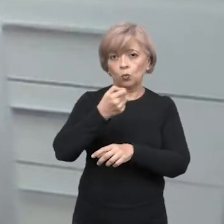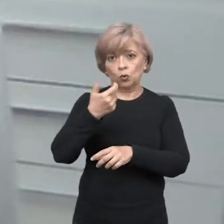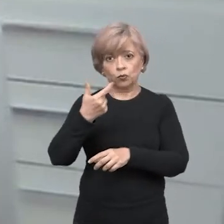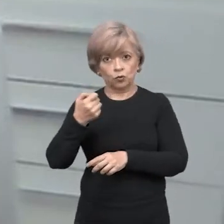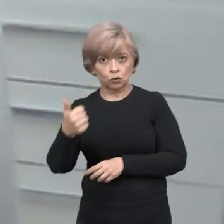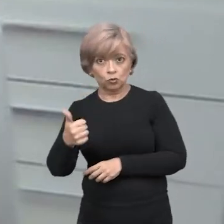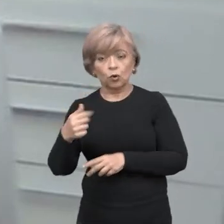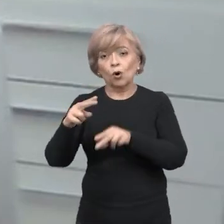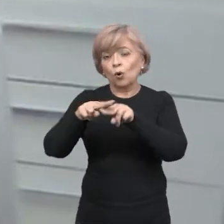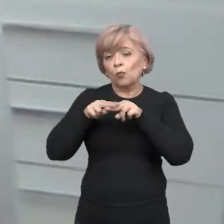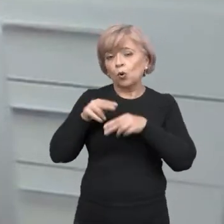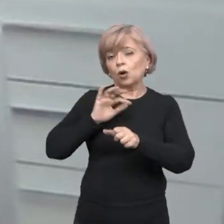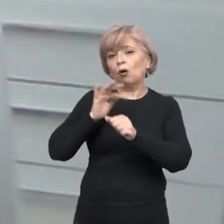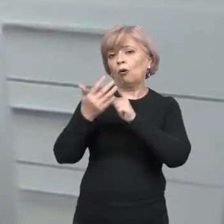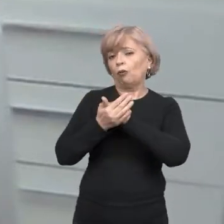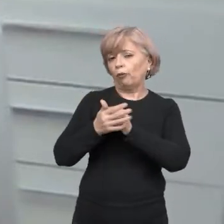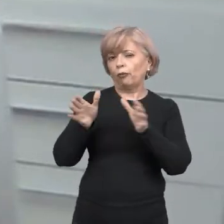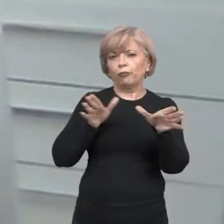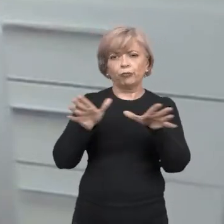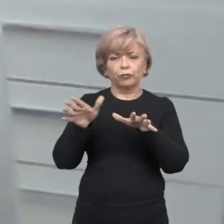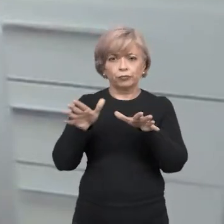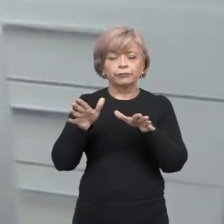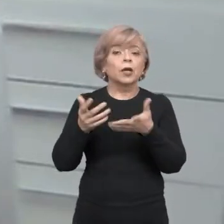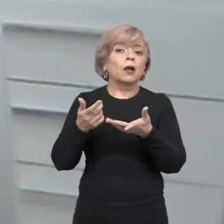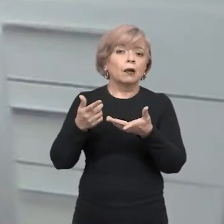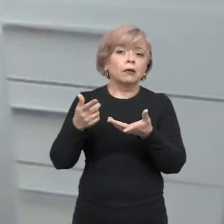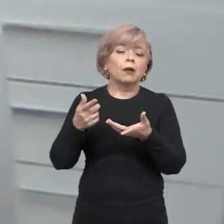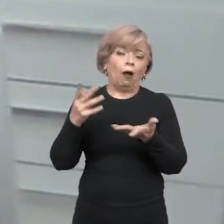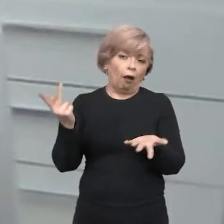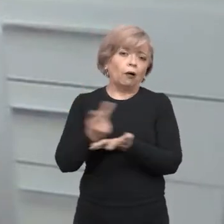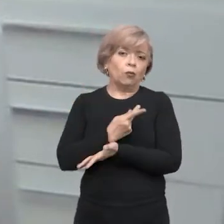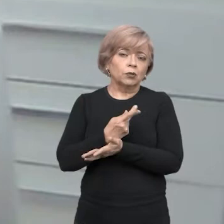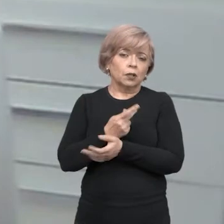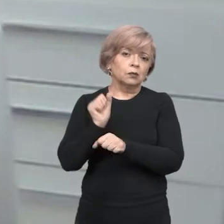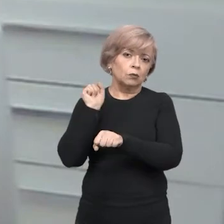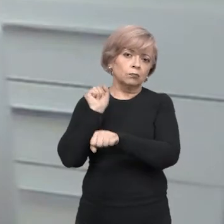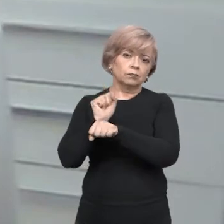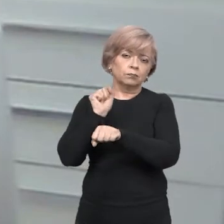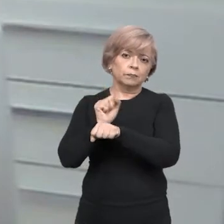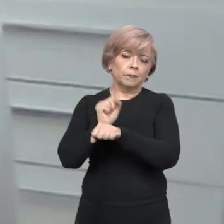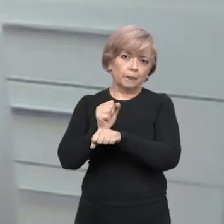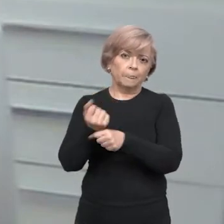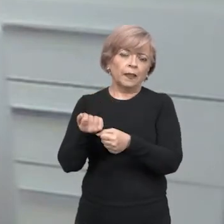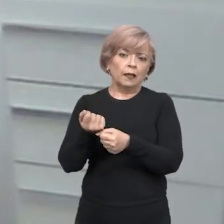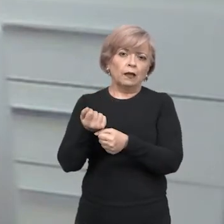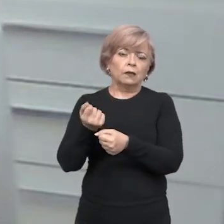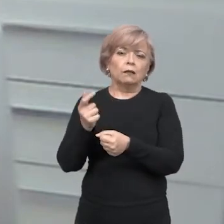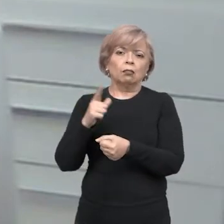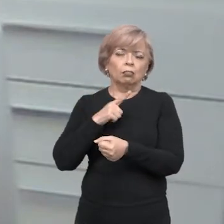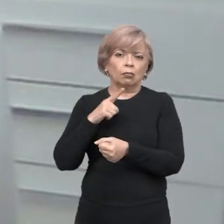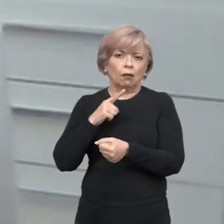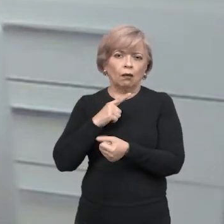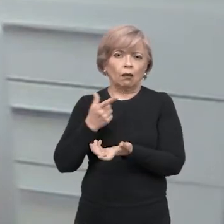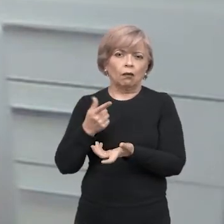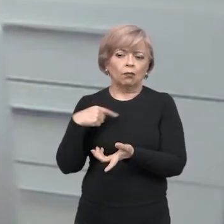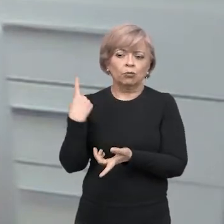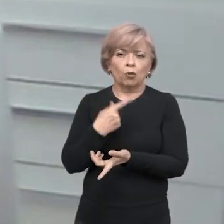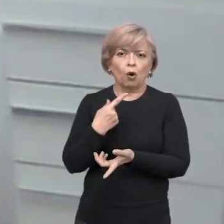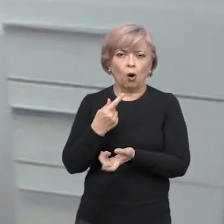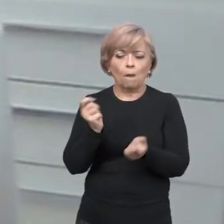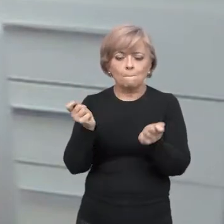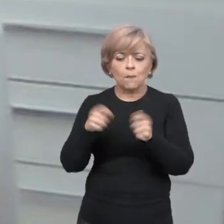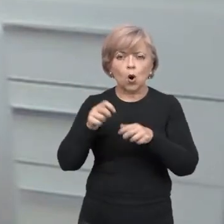pandemia nos o caso reflexos ainda são relativos a gente